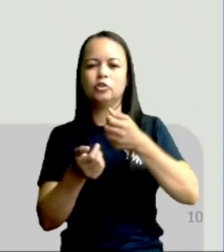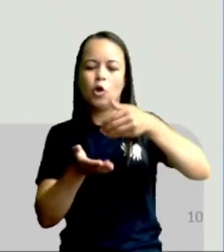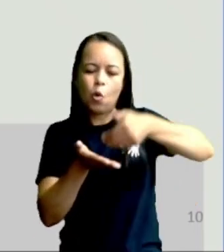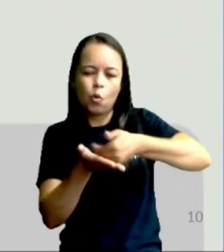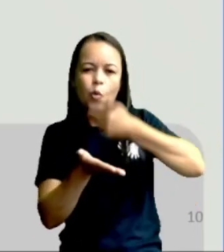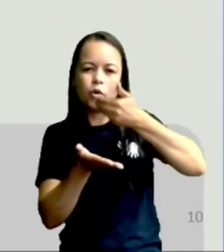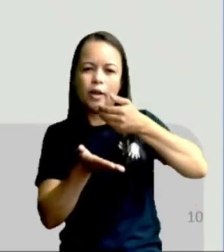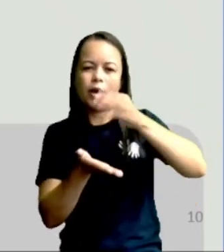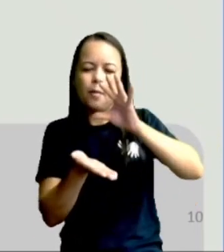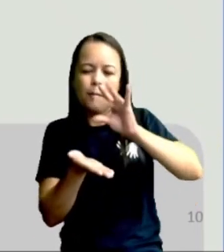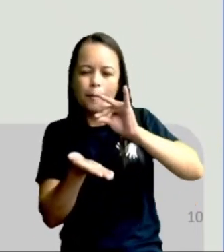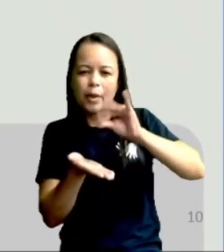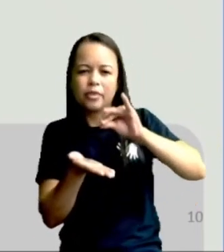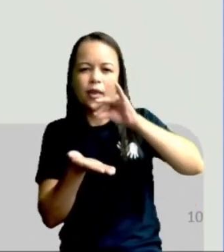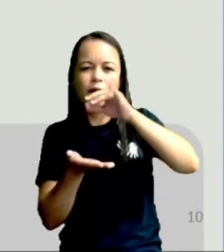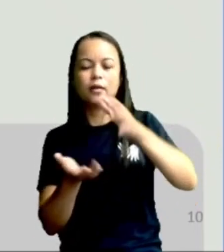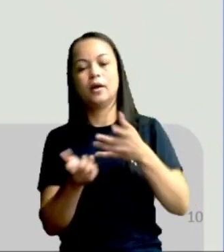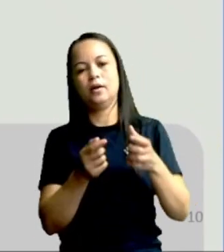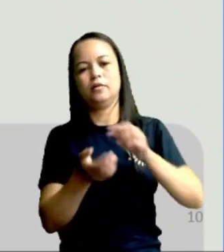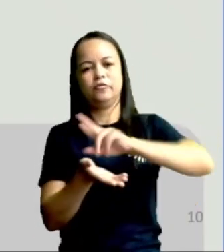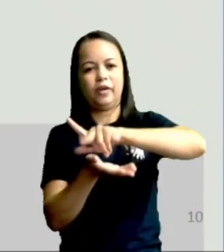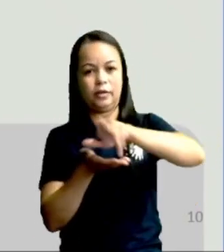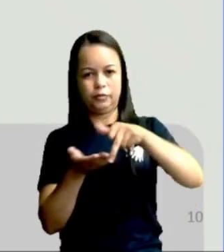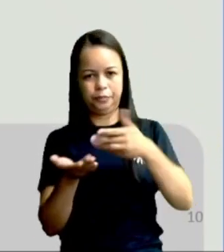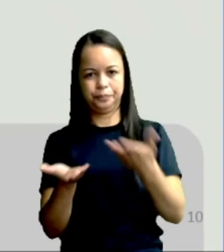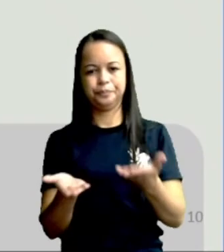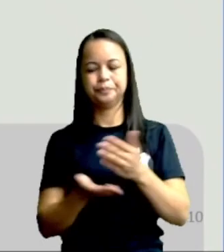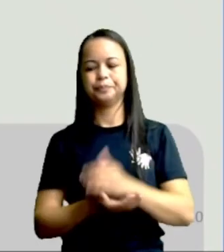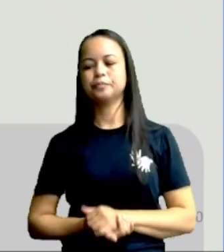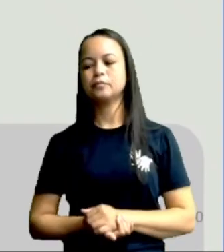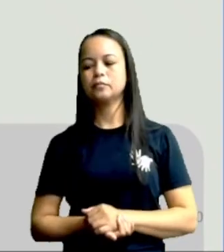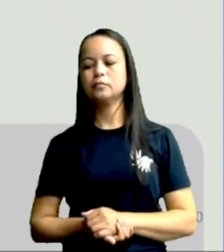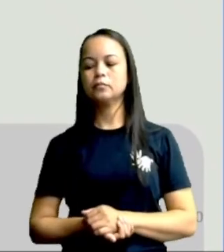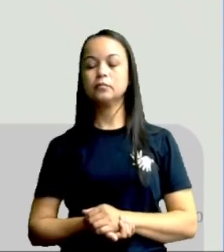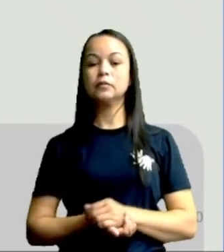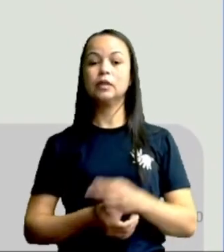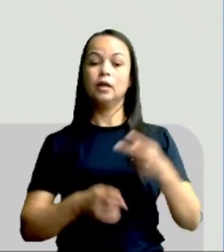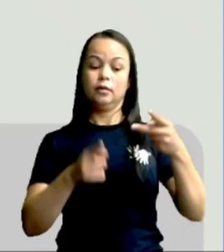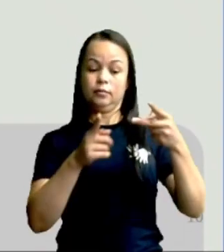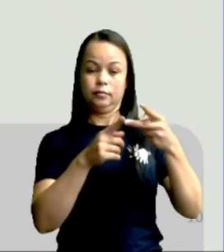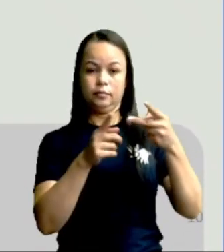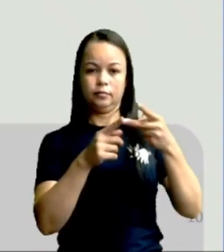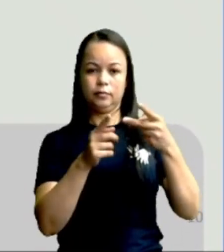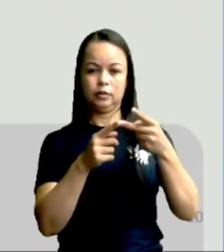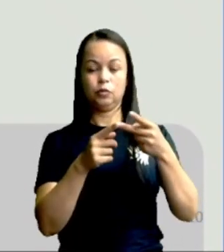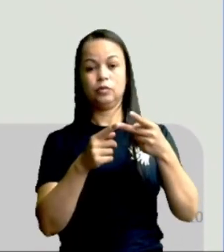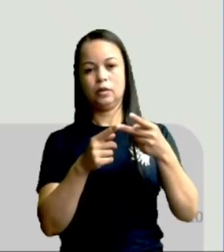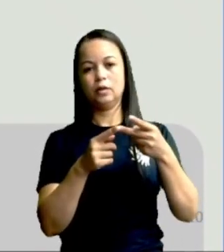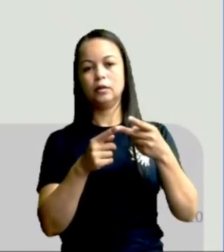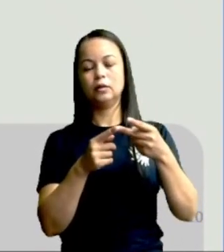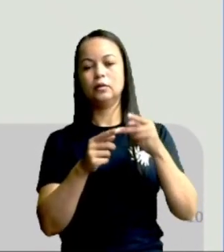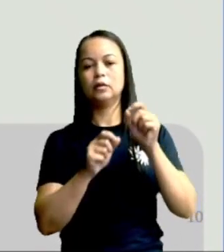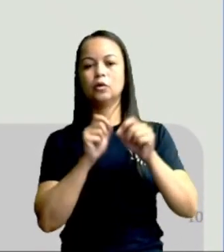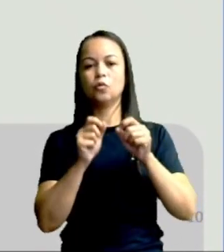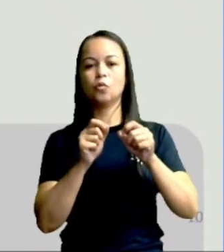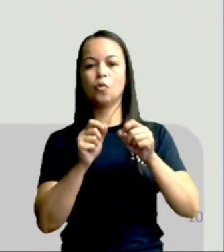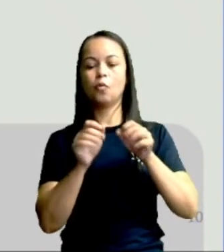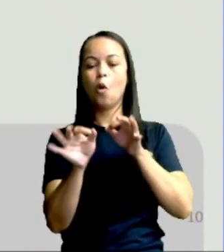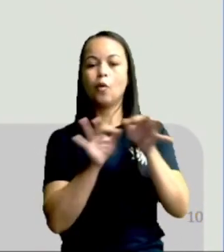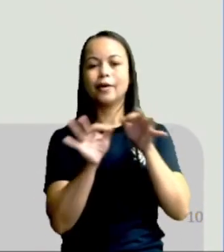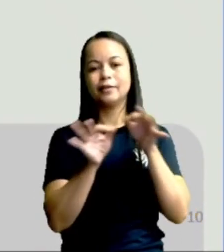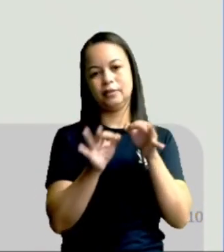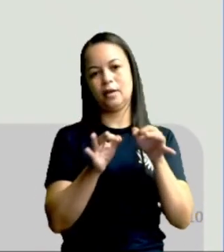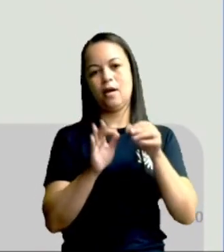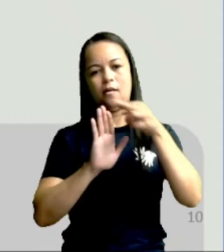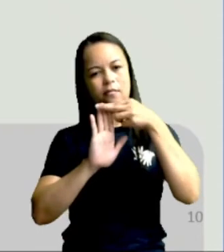colheres, pitadas, entre outras. Já na segunda parte, em que se descreve como proceder na